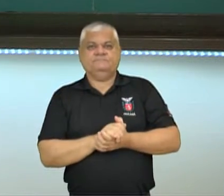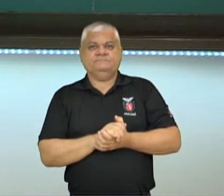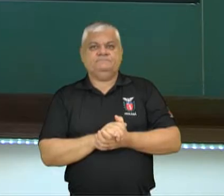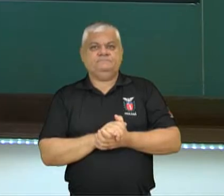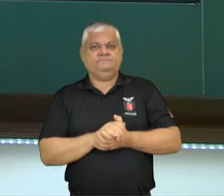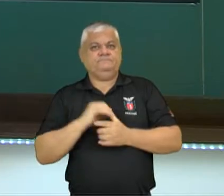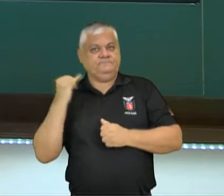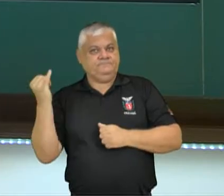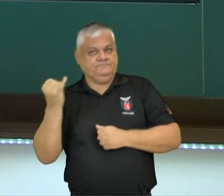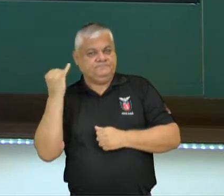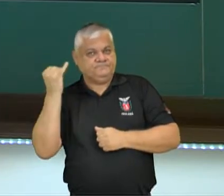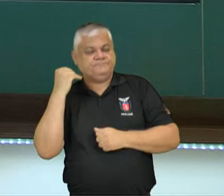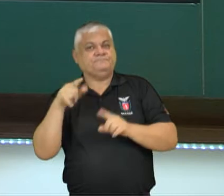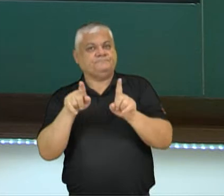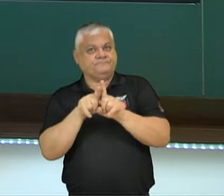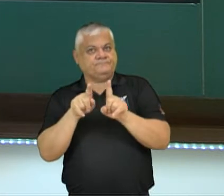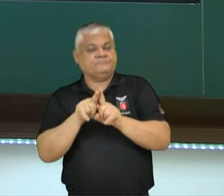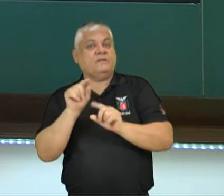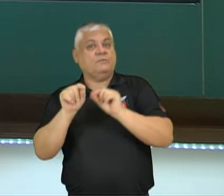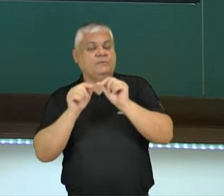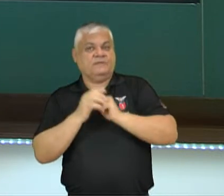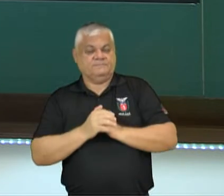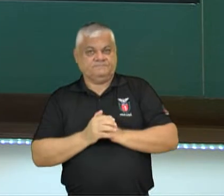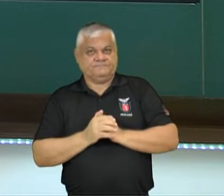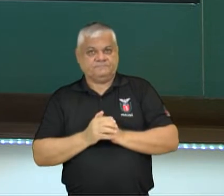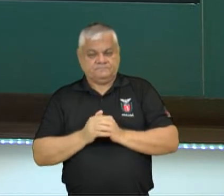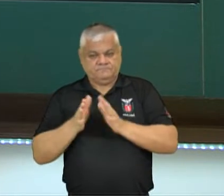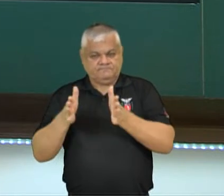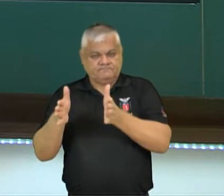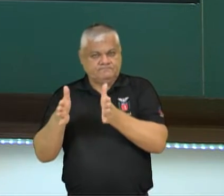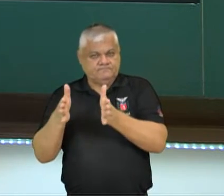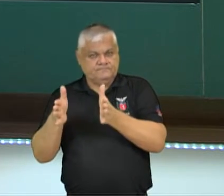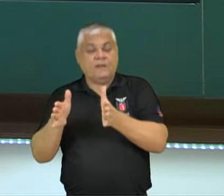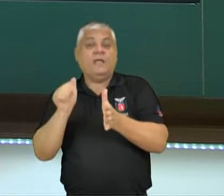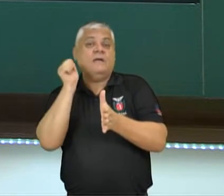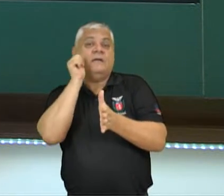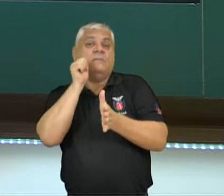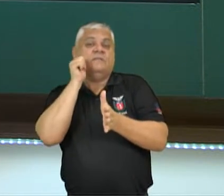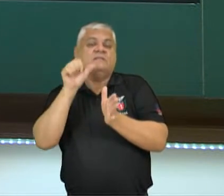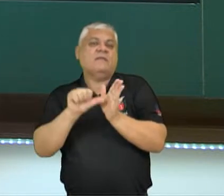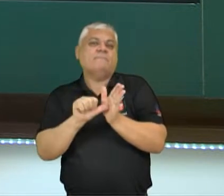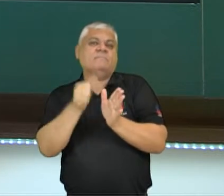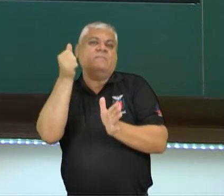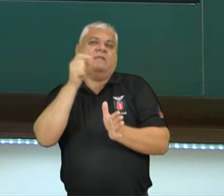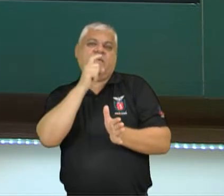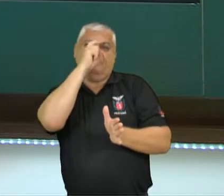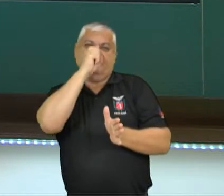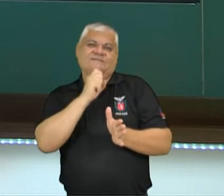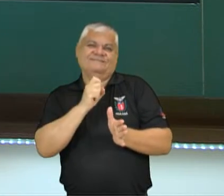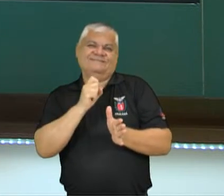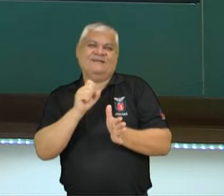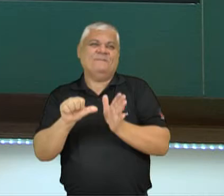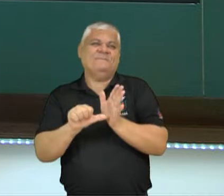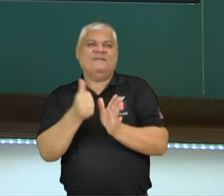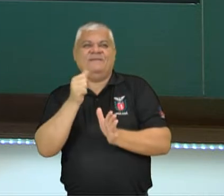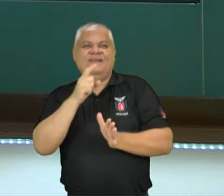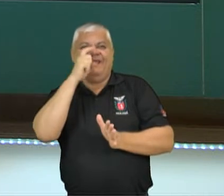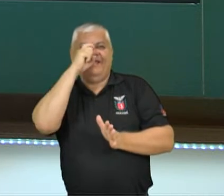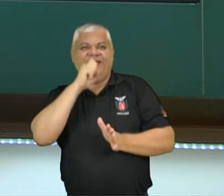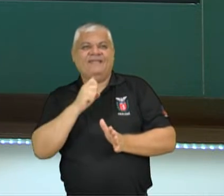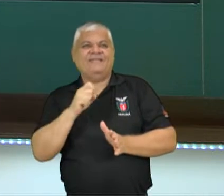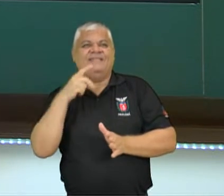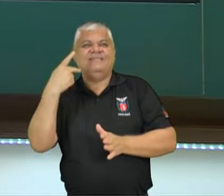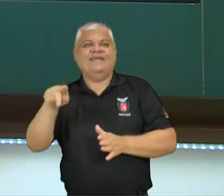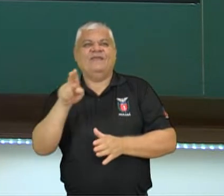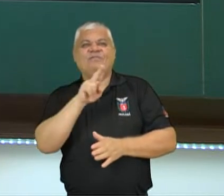importante destacar também, então, que nessa fase da menina, ela vai ter a primeira menstruação. A primeira menstruação da